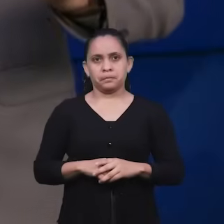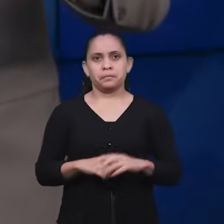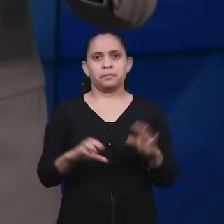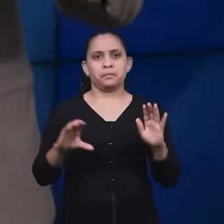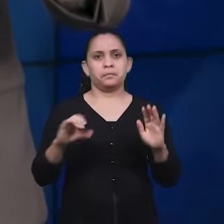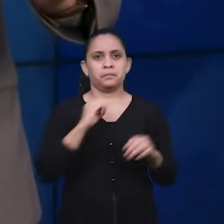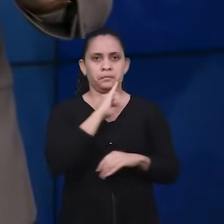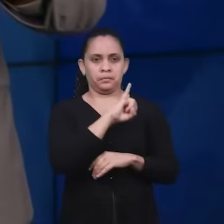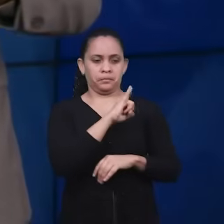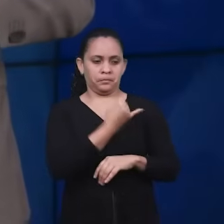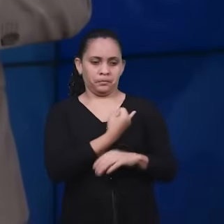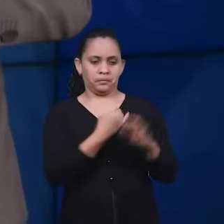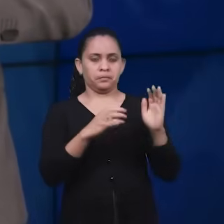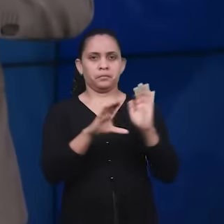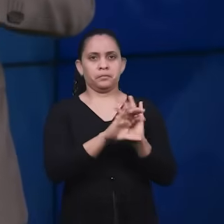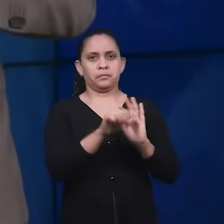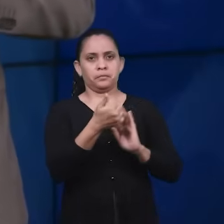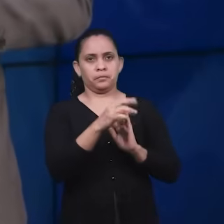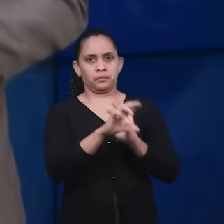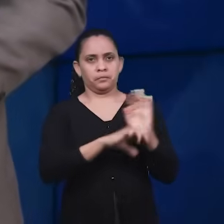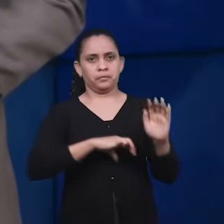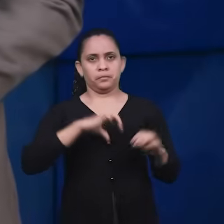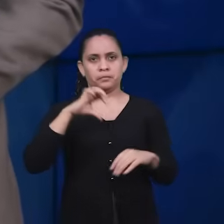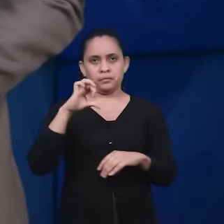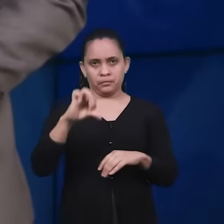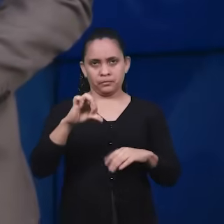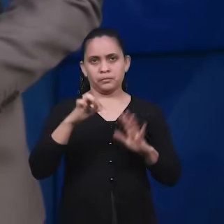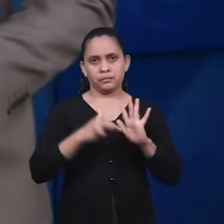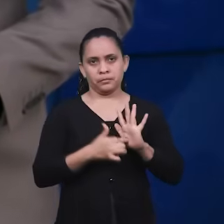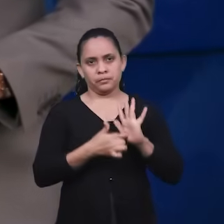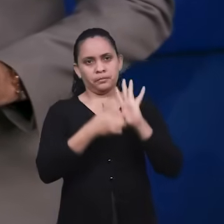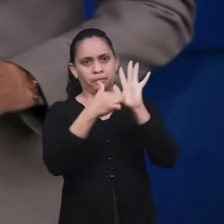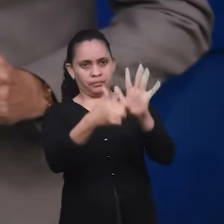que é no capítulo 10 de João, do Evangelho de João,